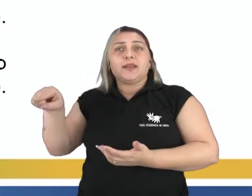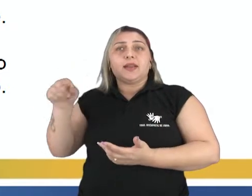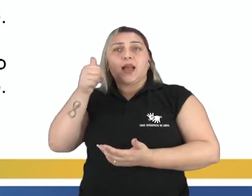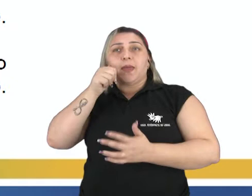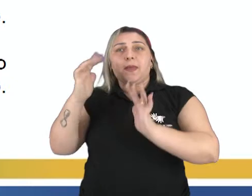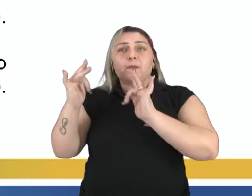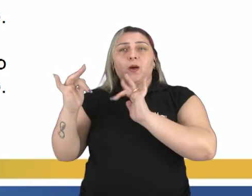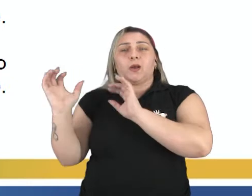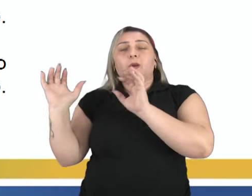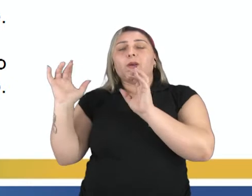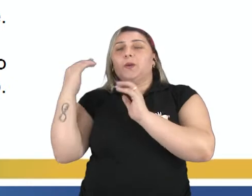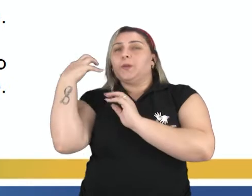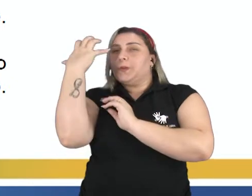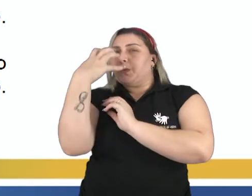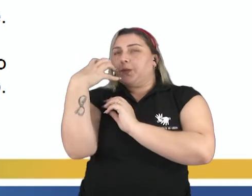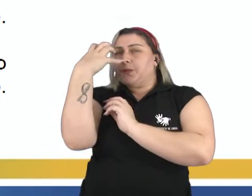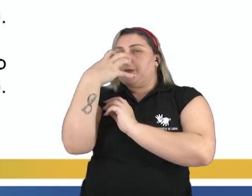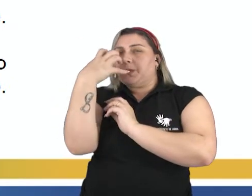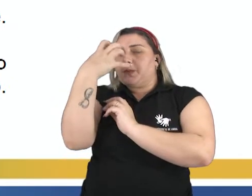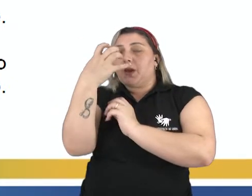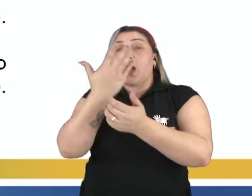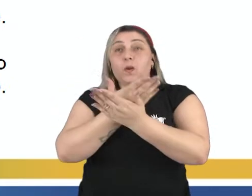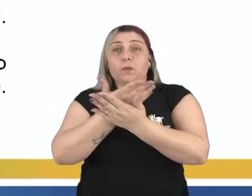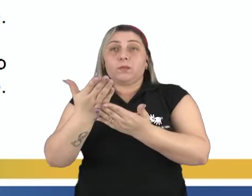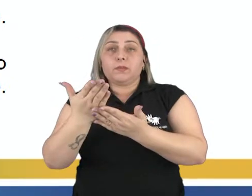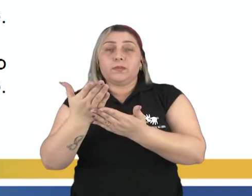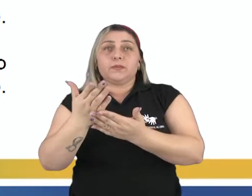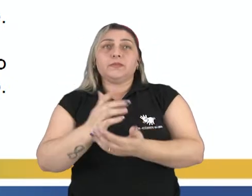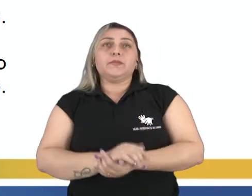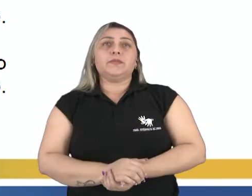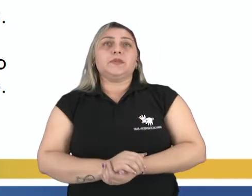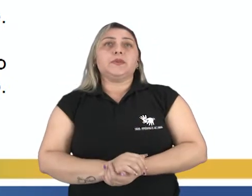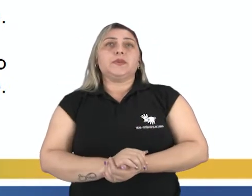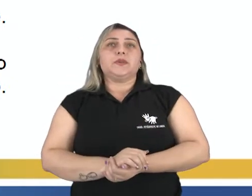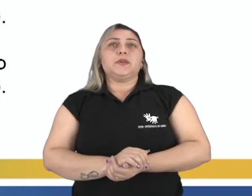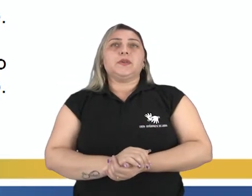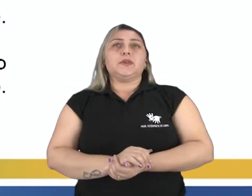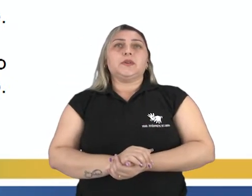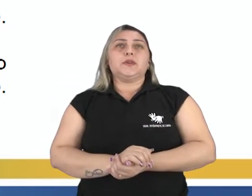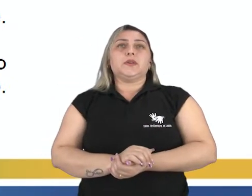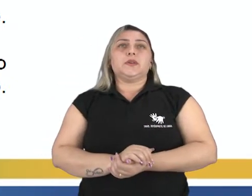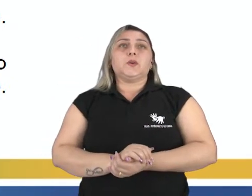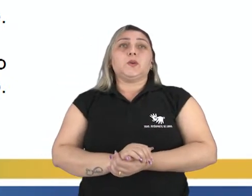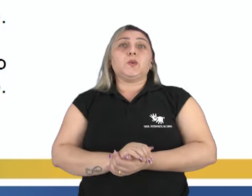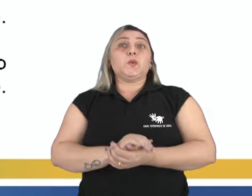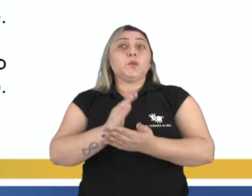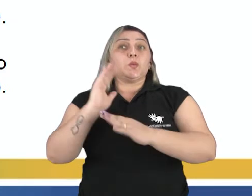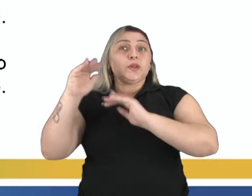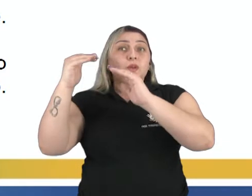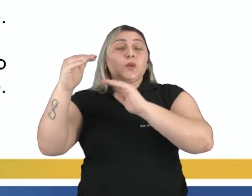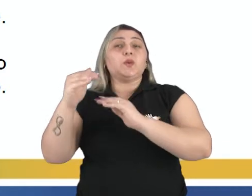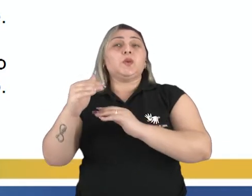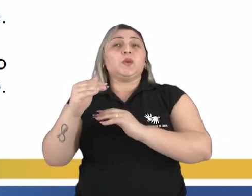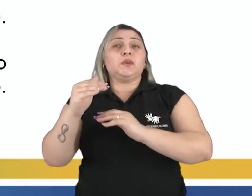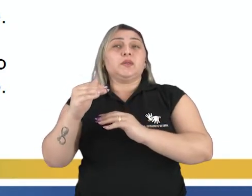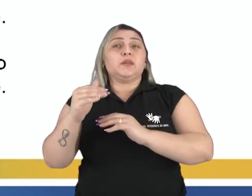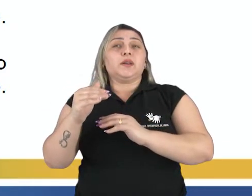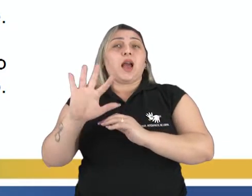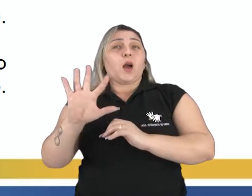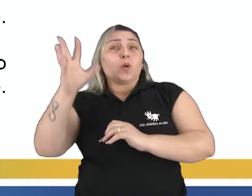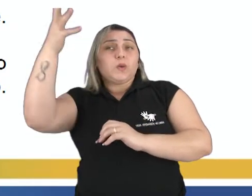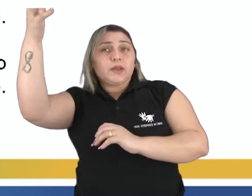is Tá xonado que a situação Inicial aí o conflito dela que vai para o desenvolvimento um dia